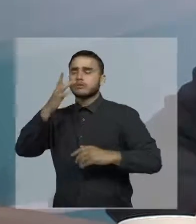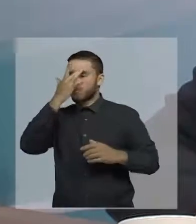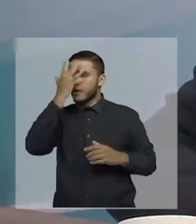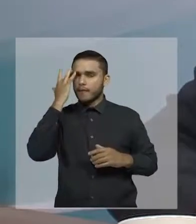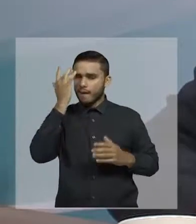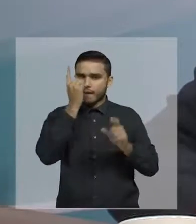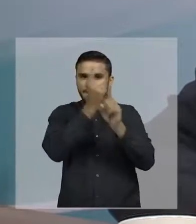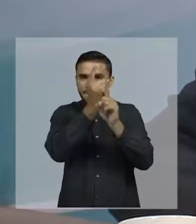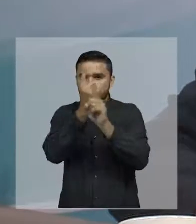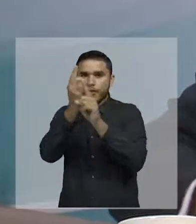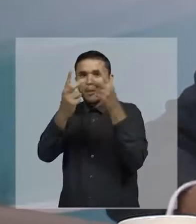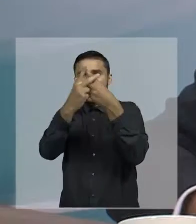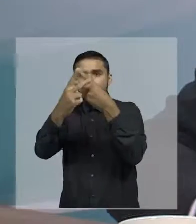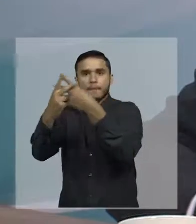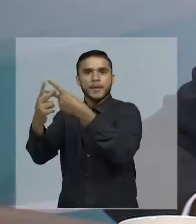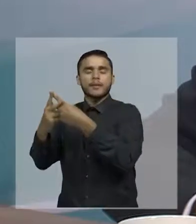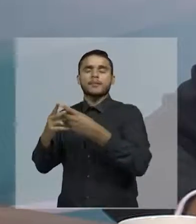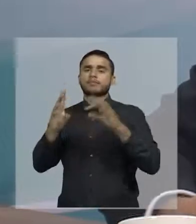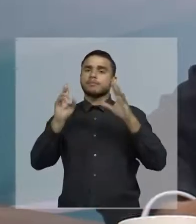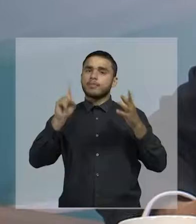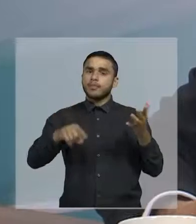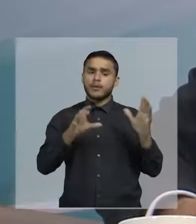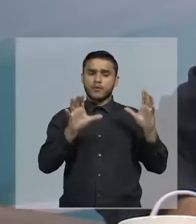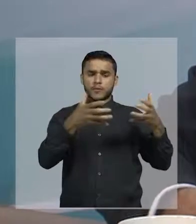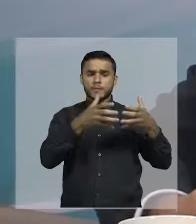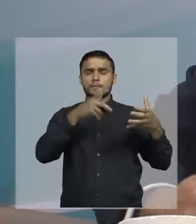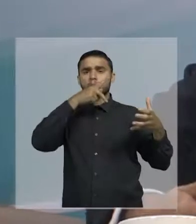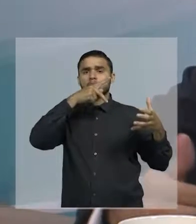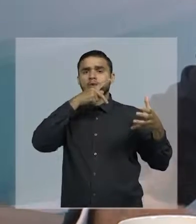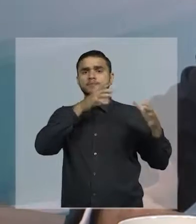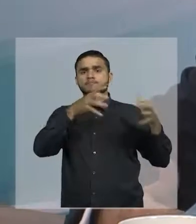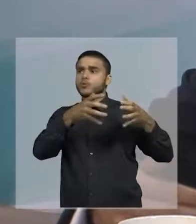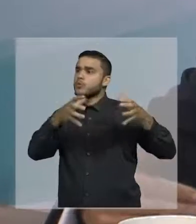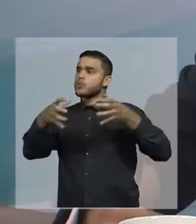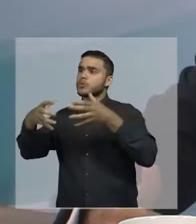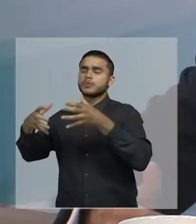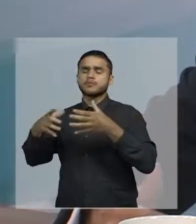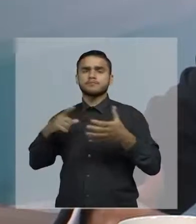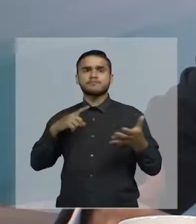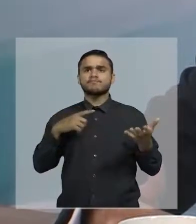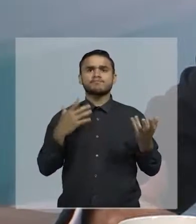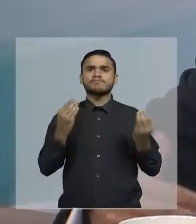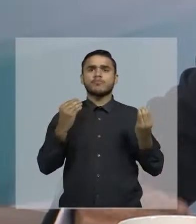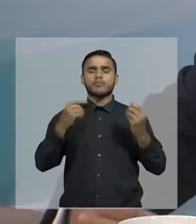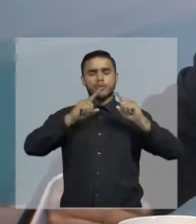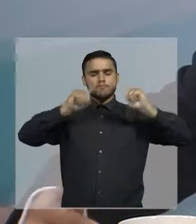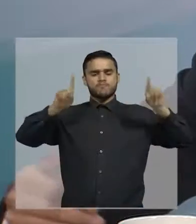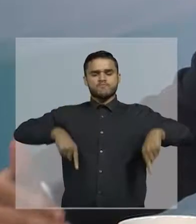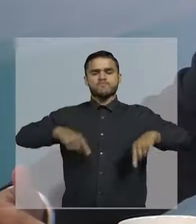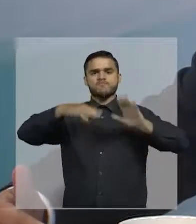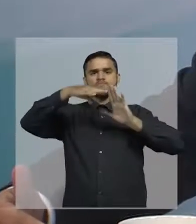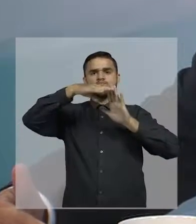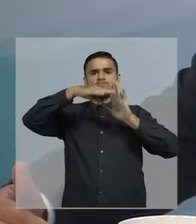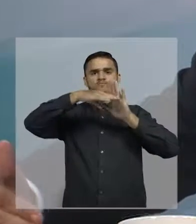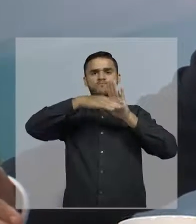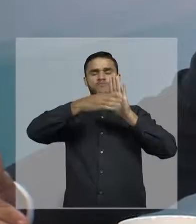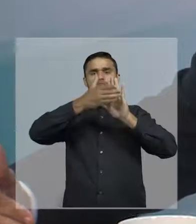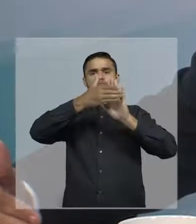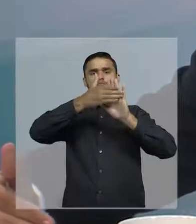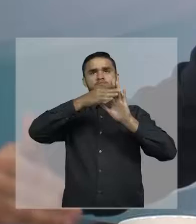país, não existirem partidos fortes suficientemente para construir